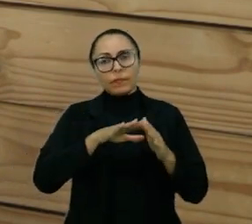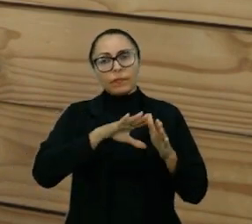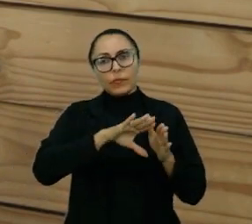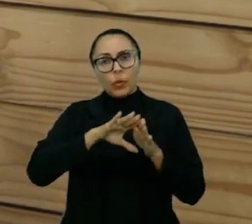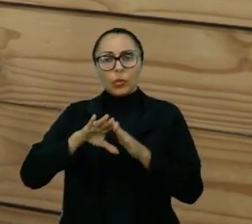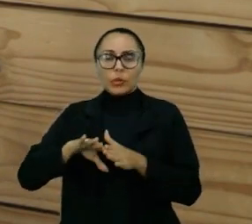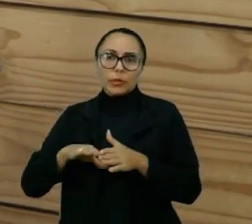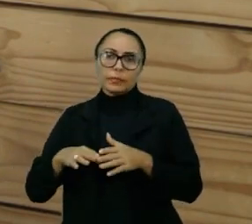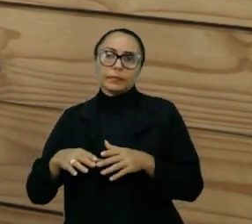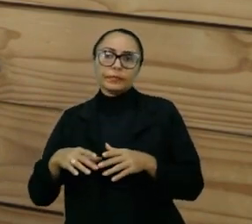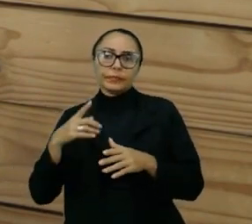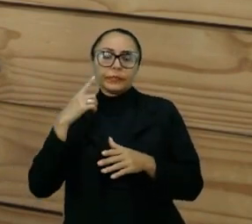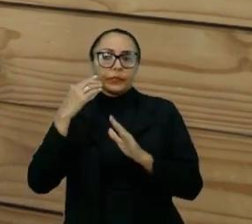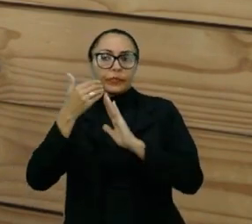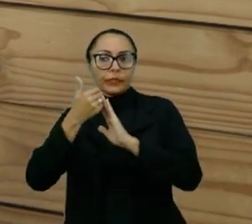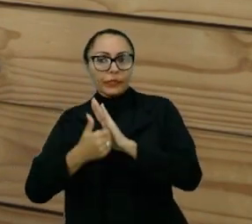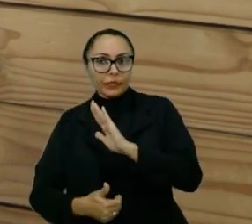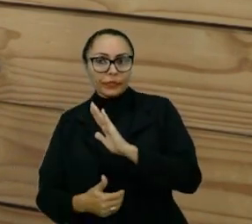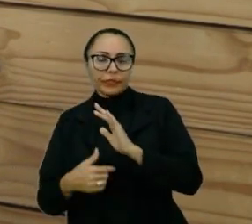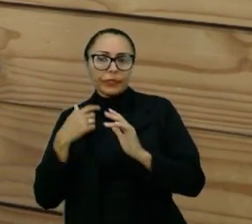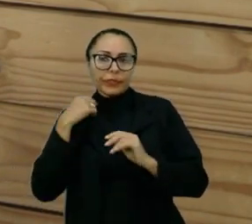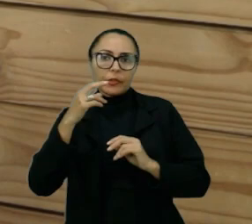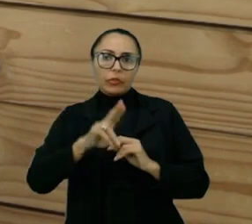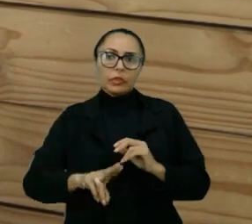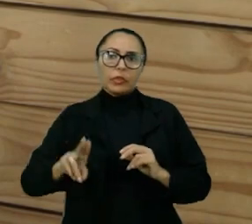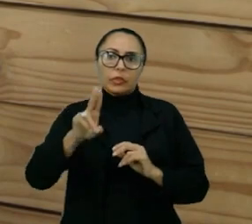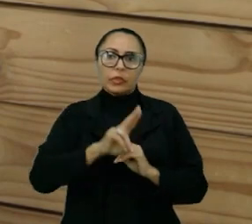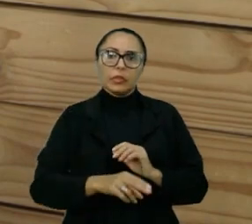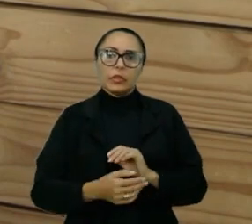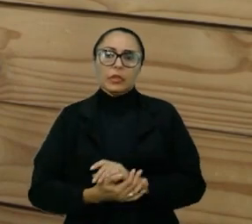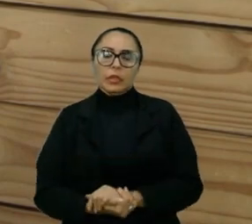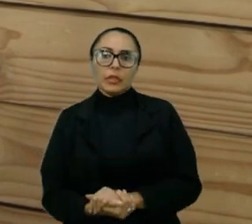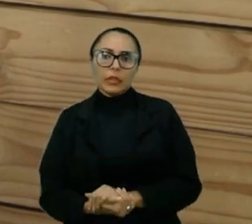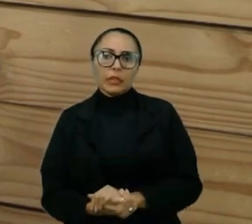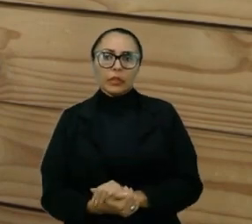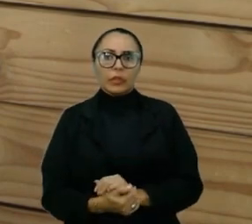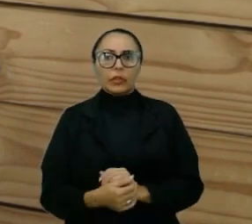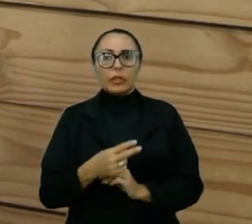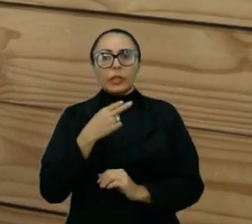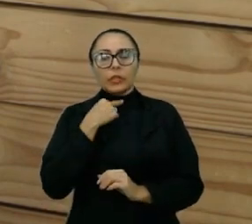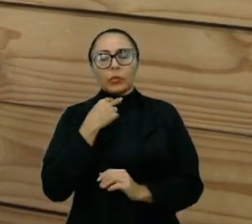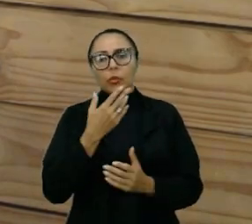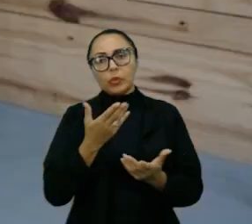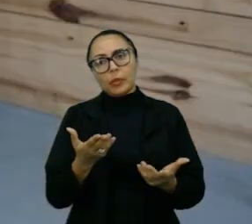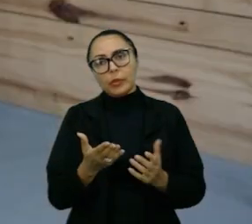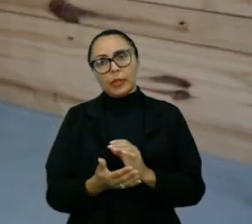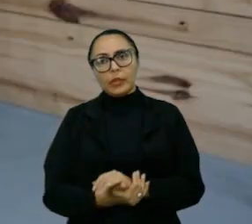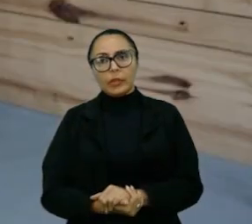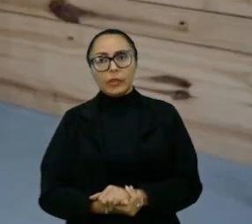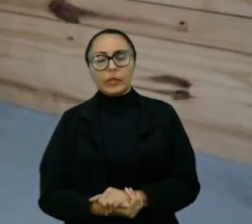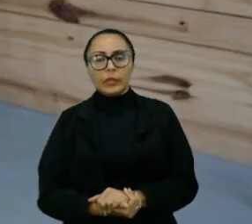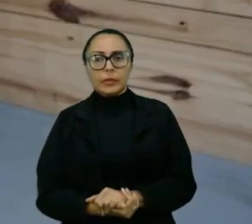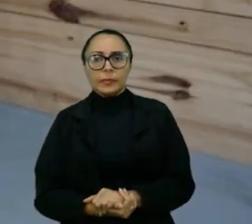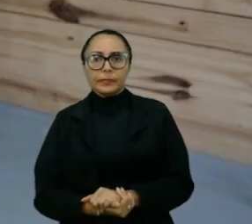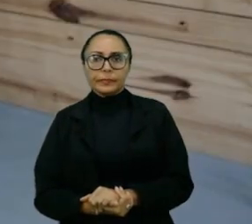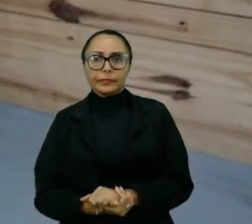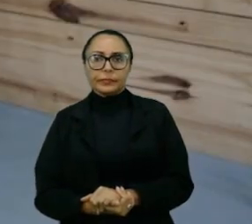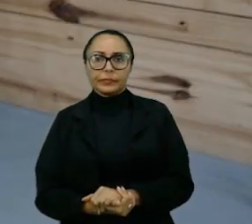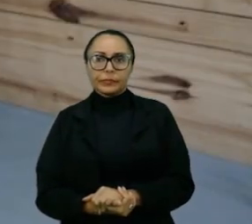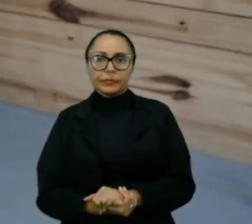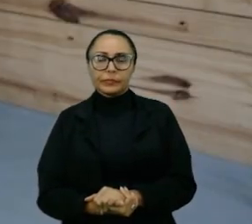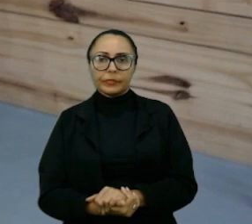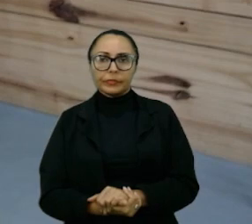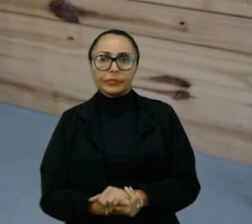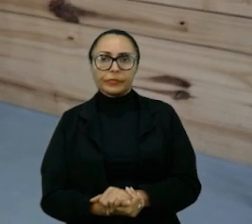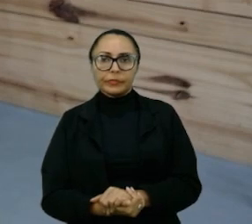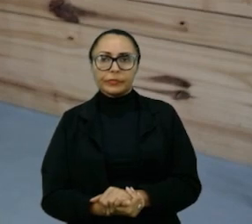certificação da utilização dele e aí ele não pode ir para o mercado. Isso, professor. Aí você vê